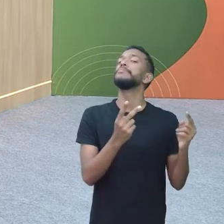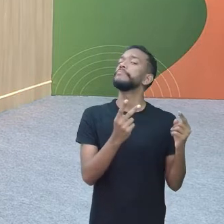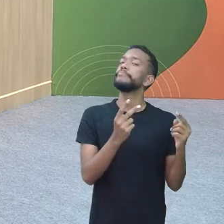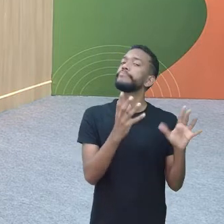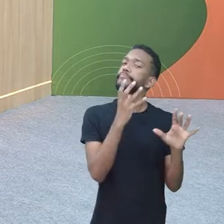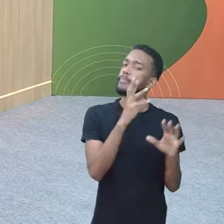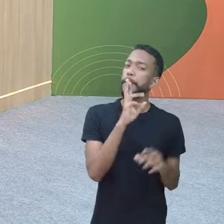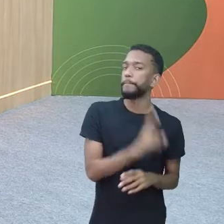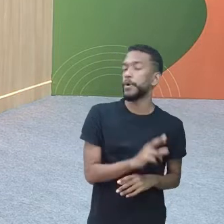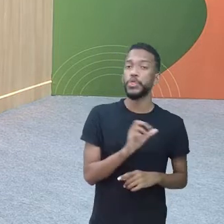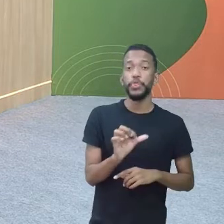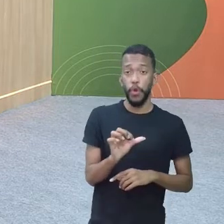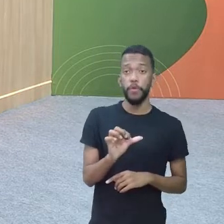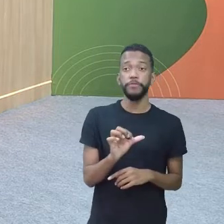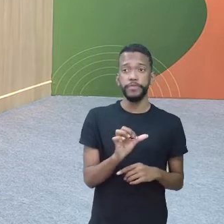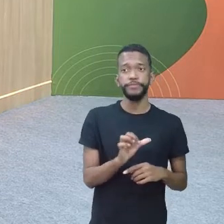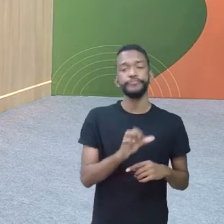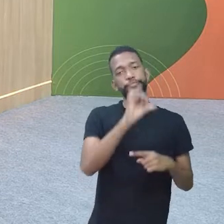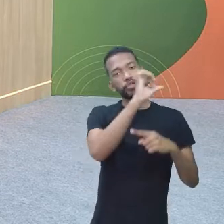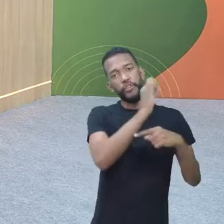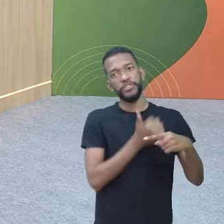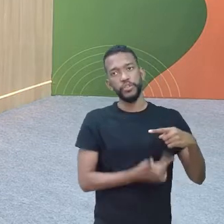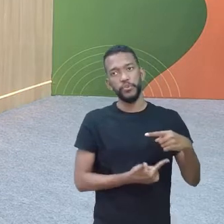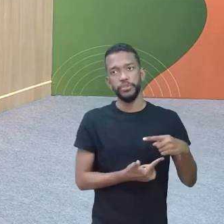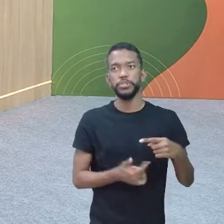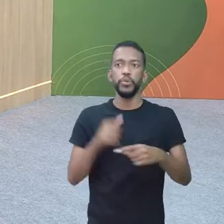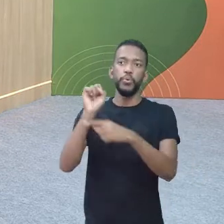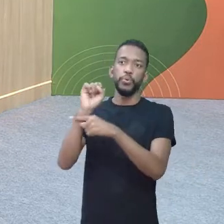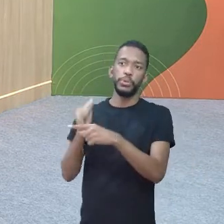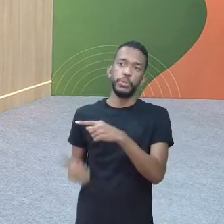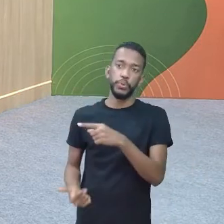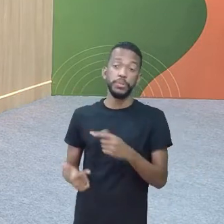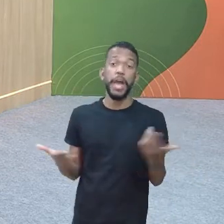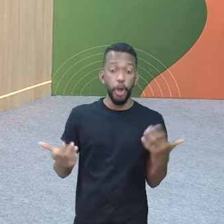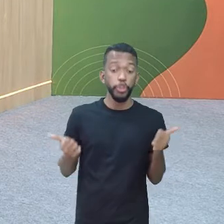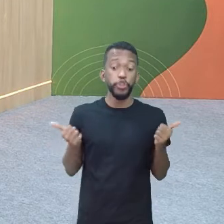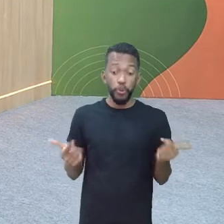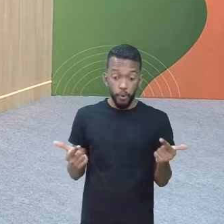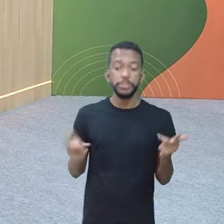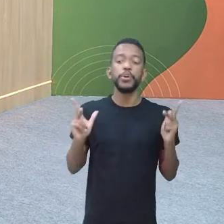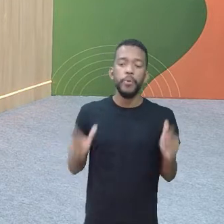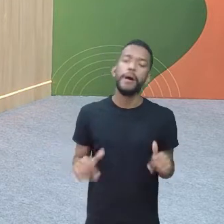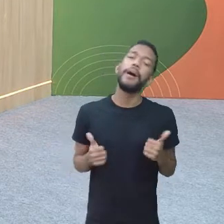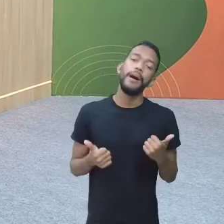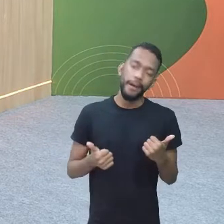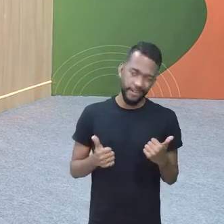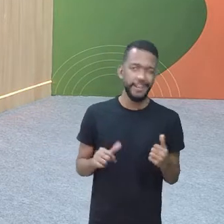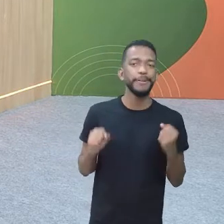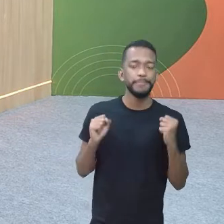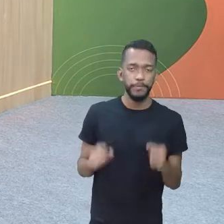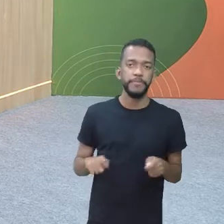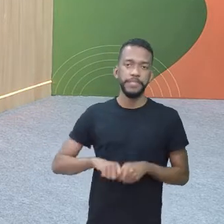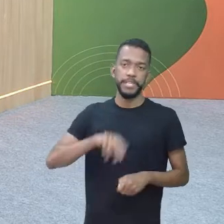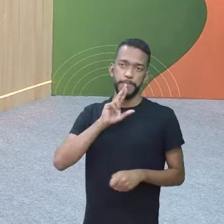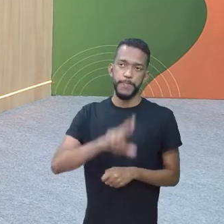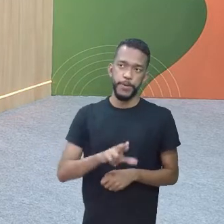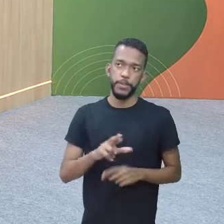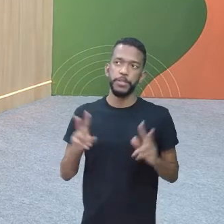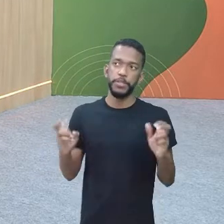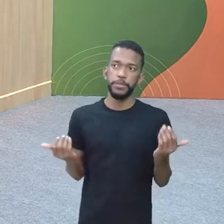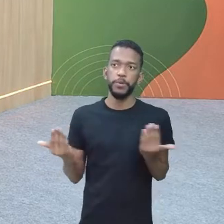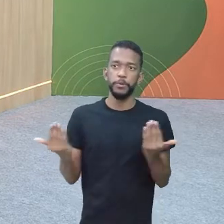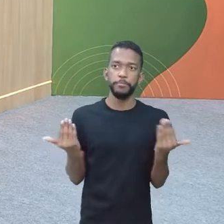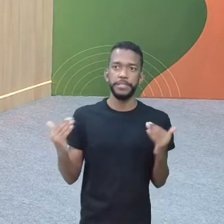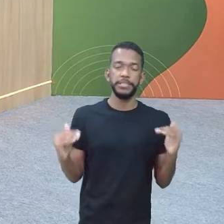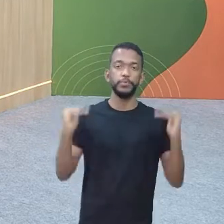9. Pronto. Agora que os denominadores estão idênticos, a gente consegue fazer a comparação de quem